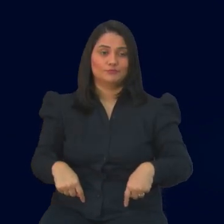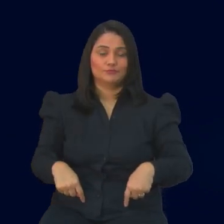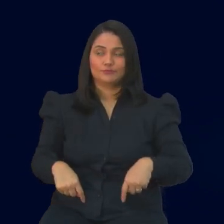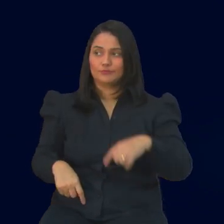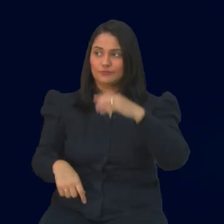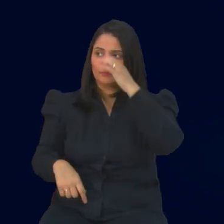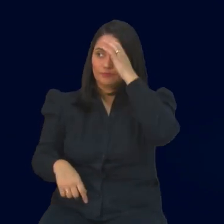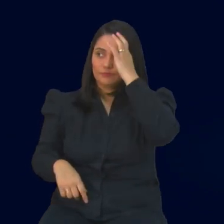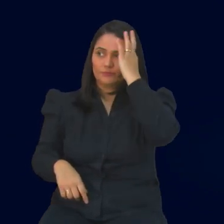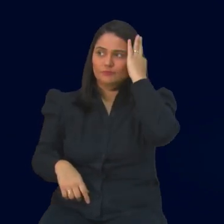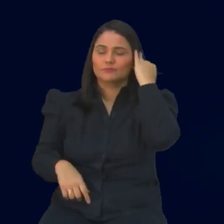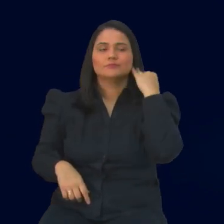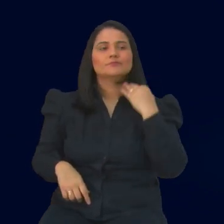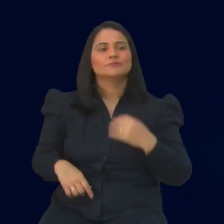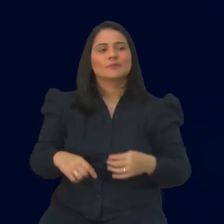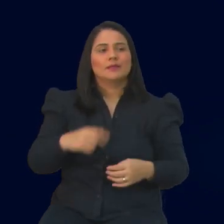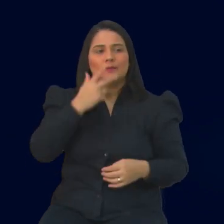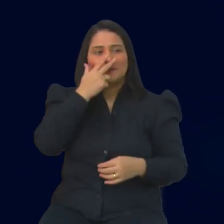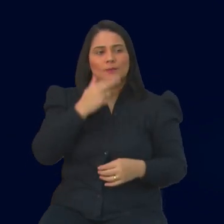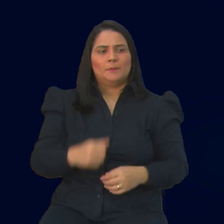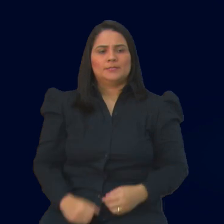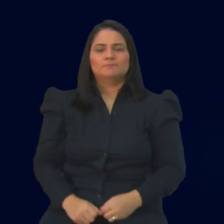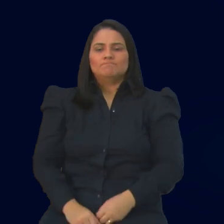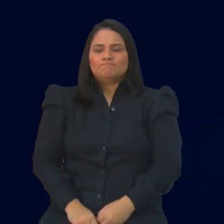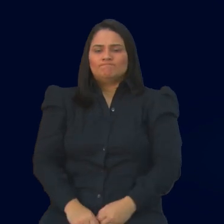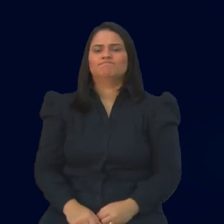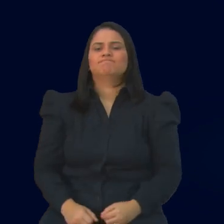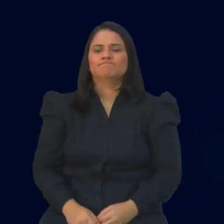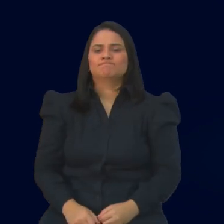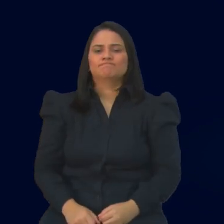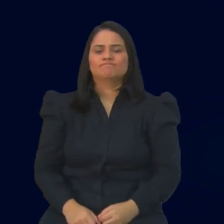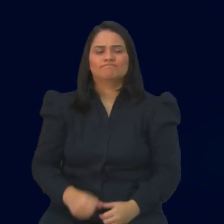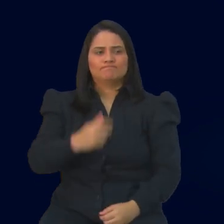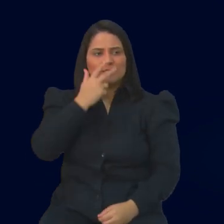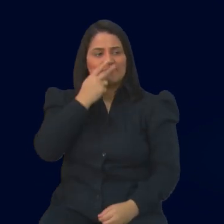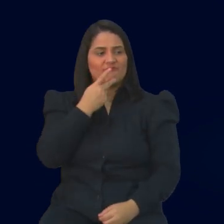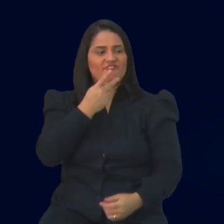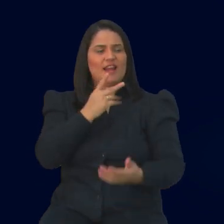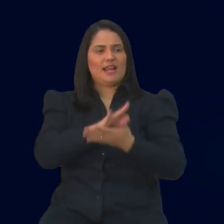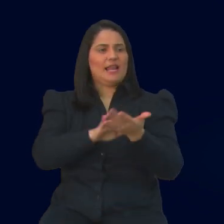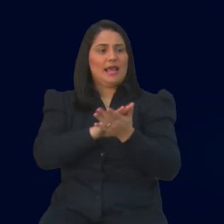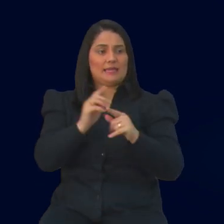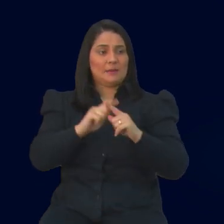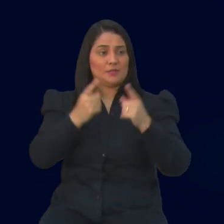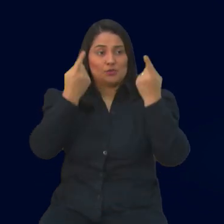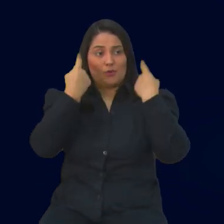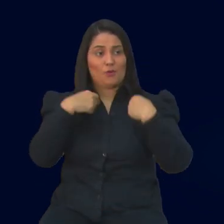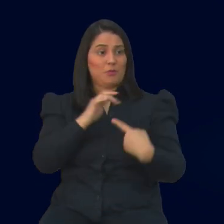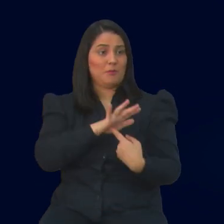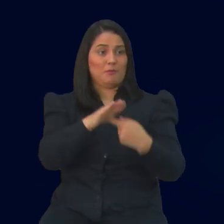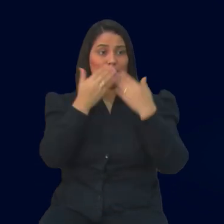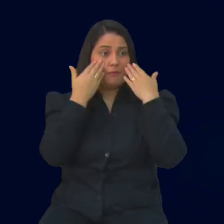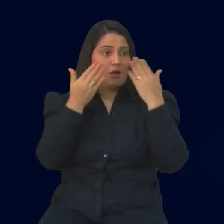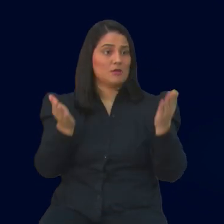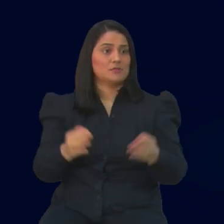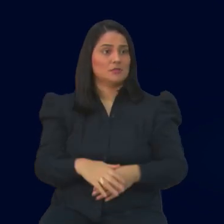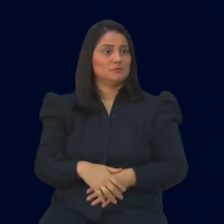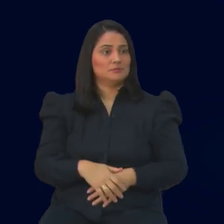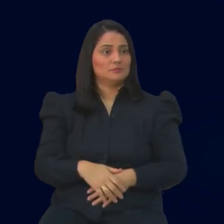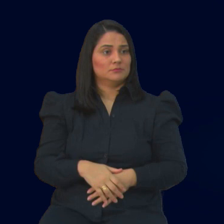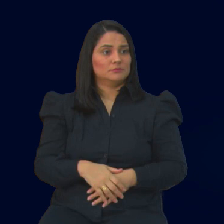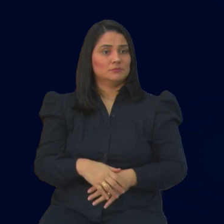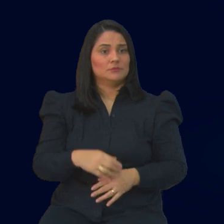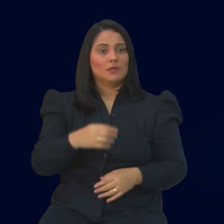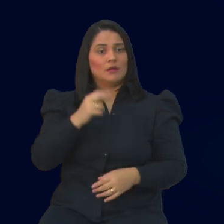Por aquela bufada. A pessoa não diz nada, mas o corpo diz tudo. Ela virou as costas, bateu